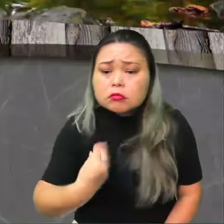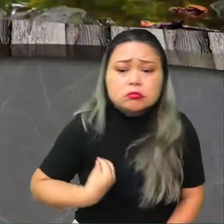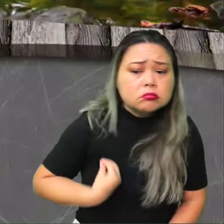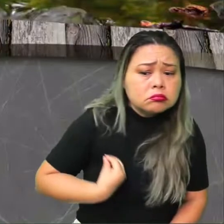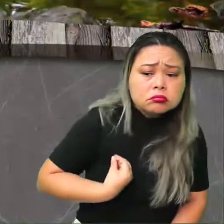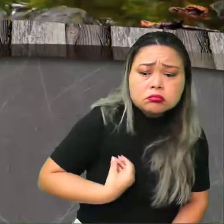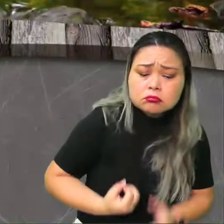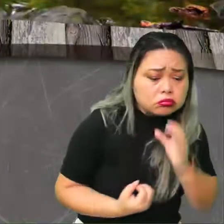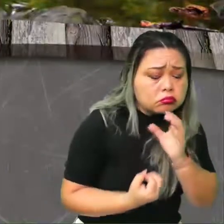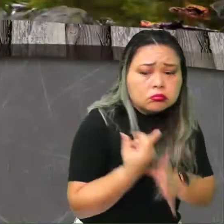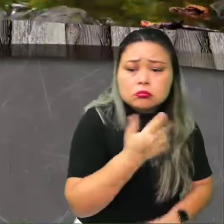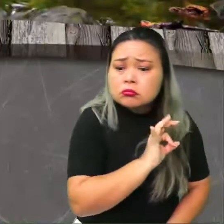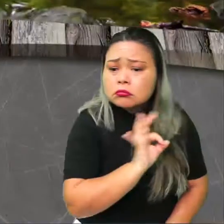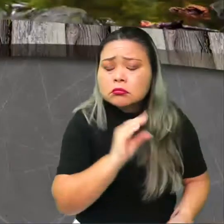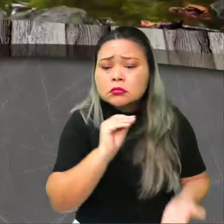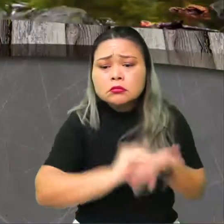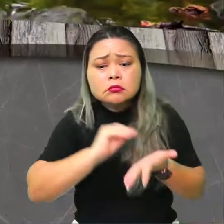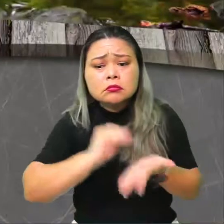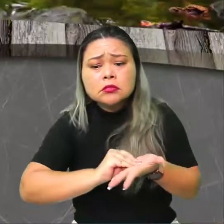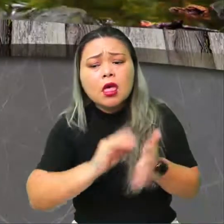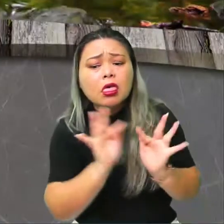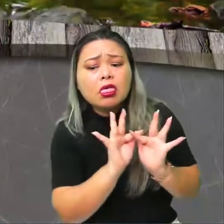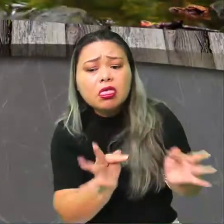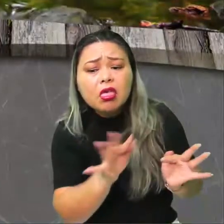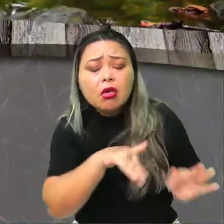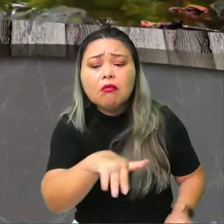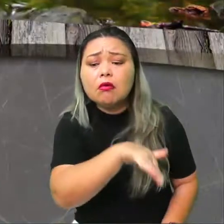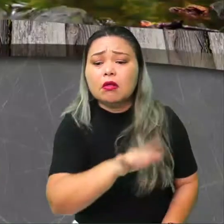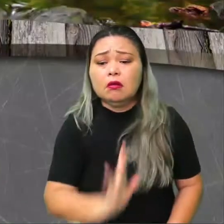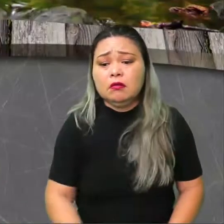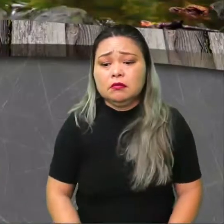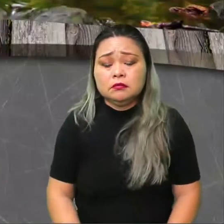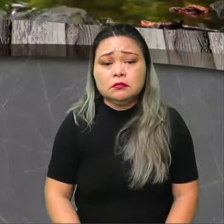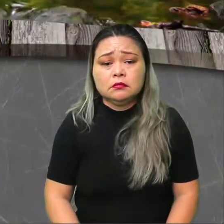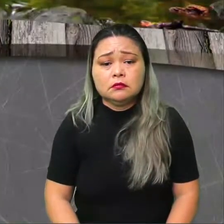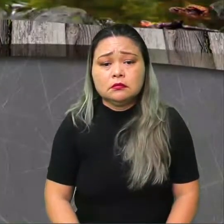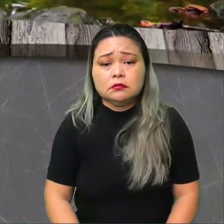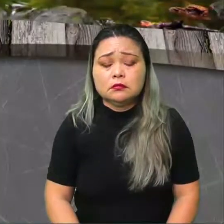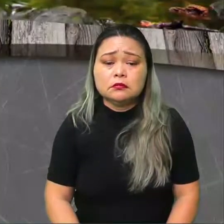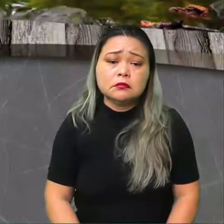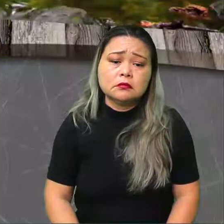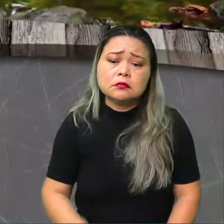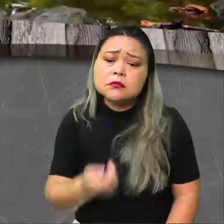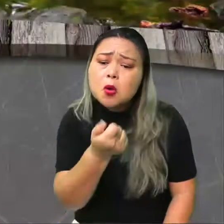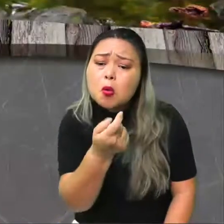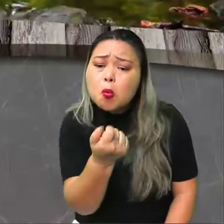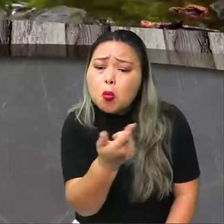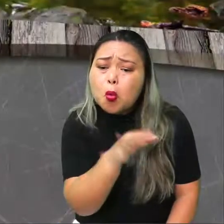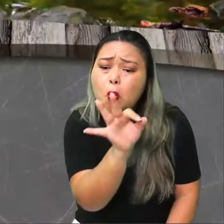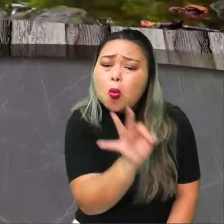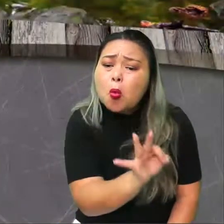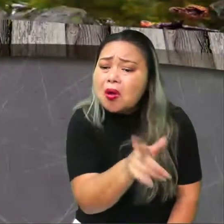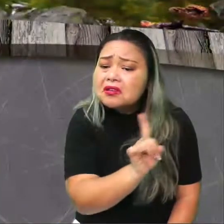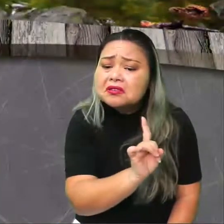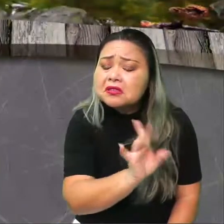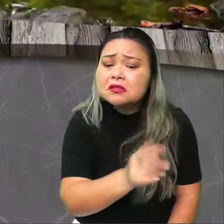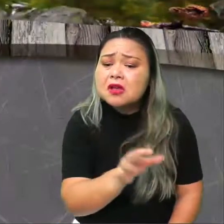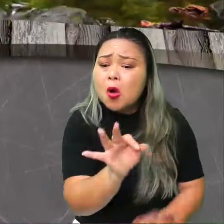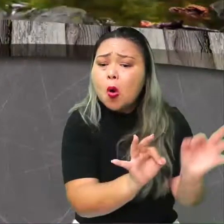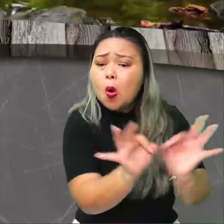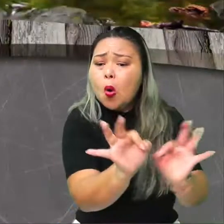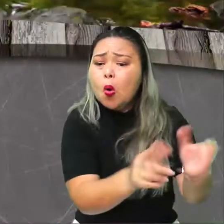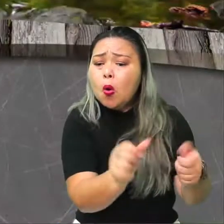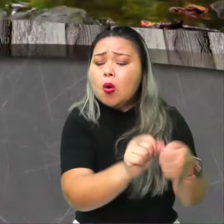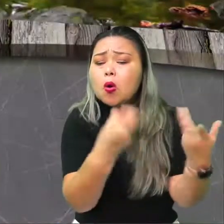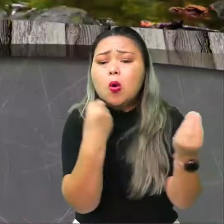vida começar a surgir. Eles eram tão simples, né? Tinham pouca organização. Como é que